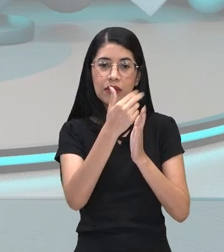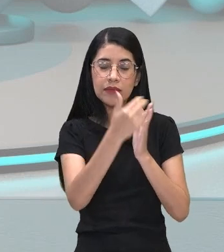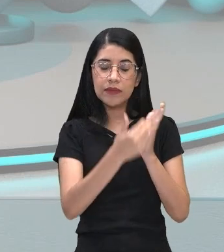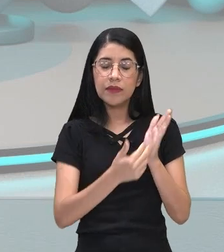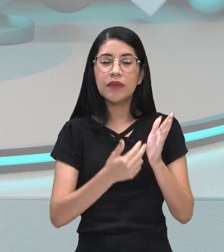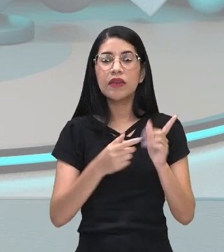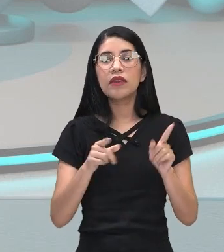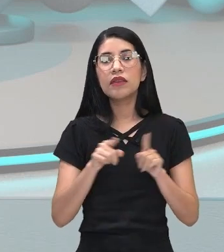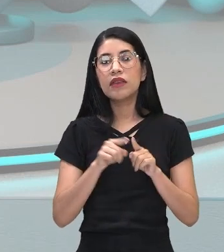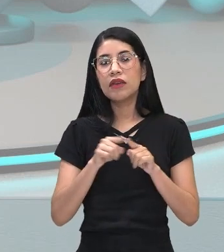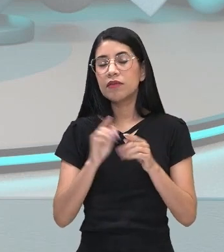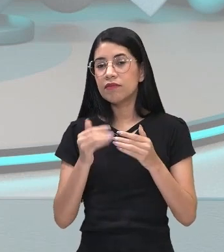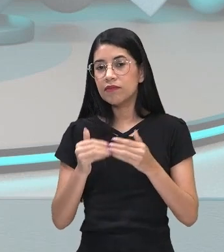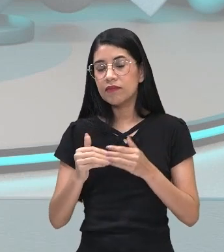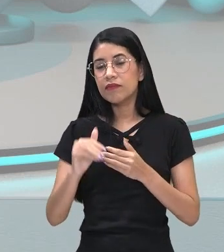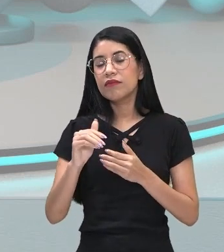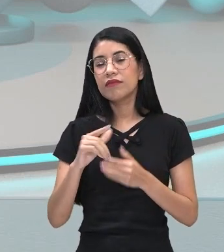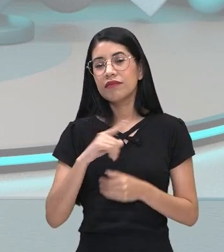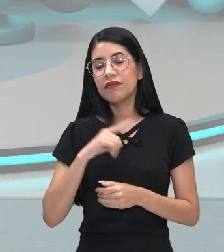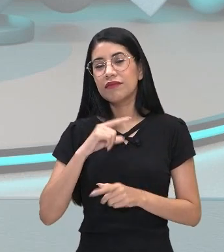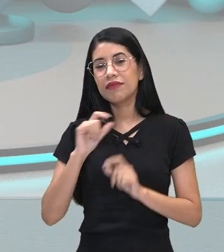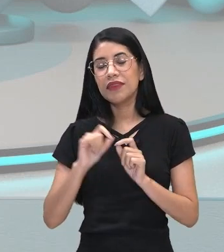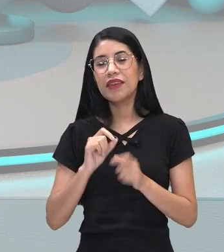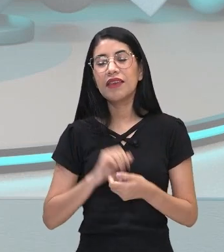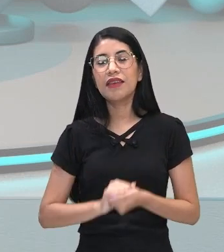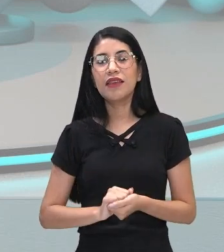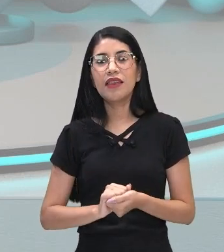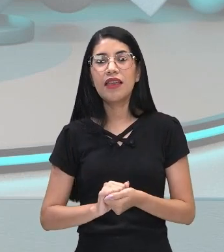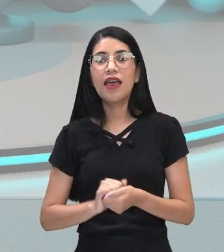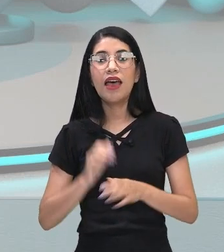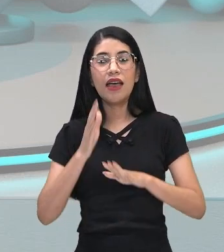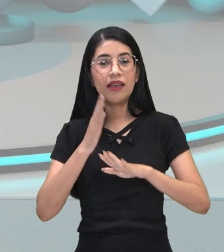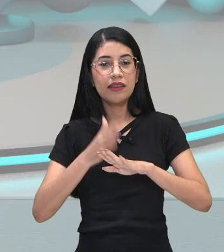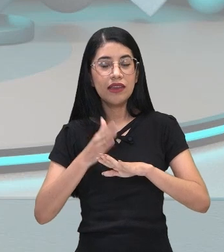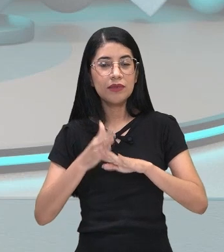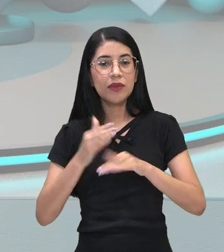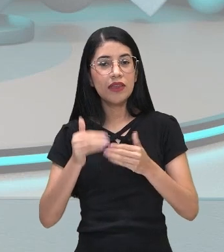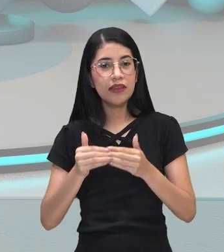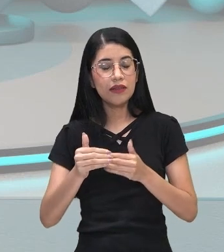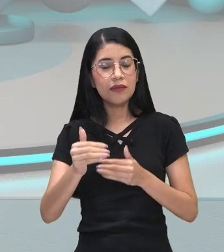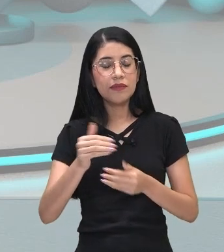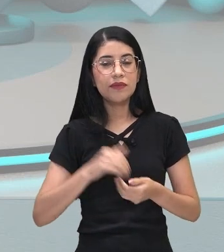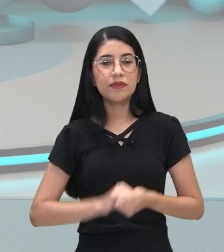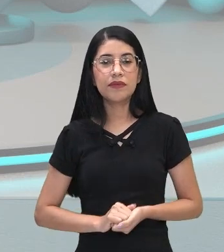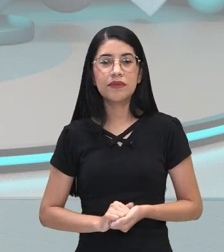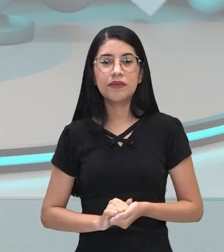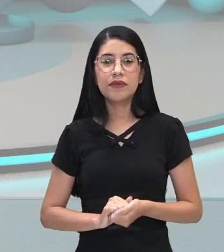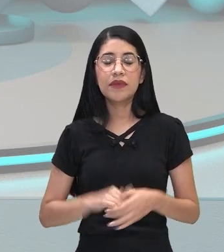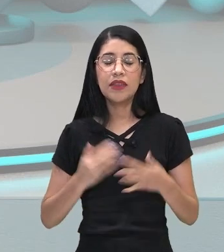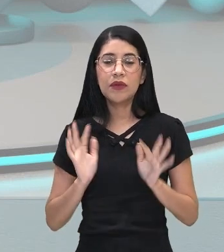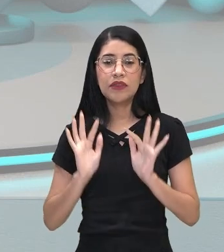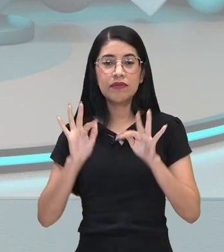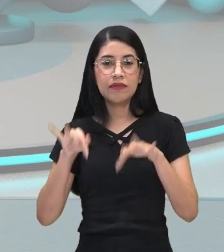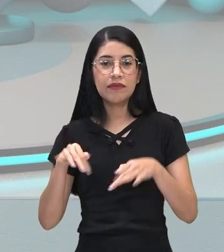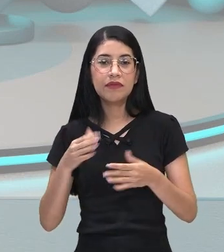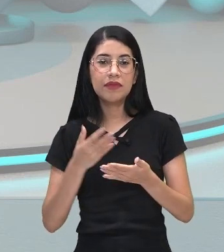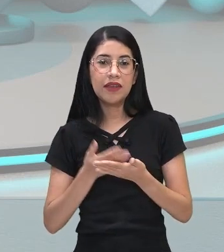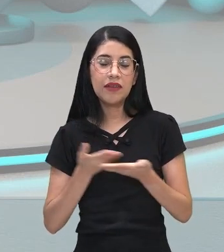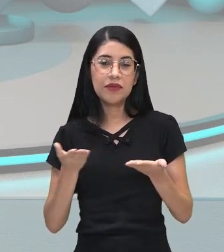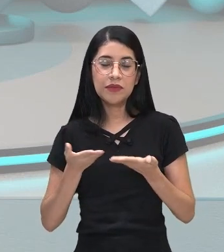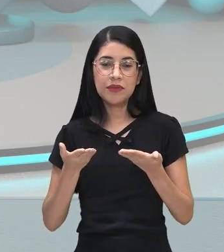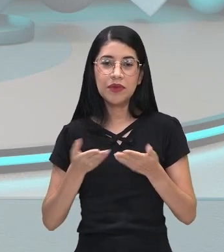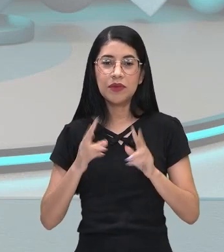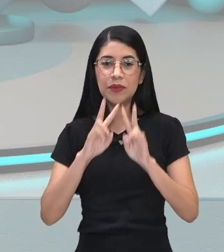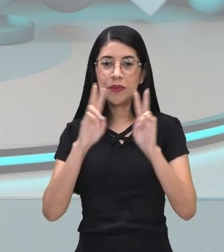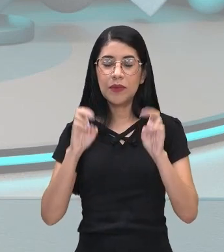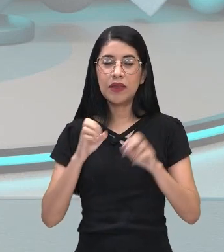daí surgiu a Idade Moderna, certo? Então, assim nós terminamos a nossa aula